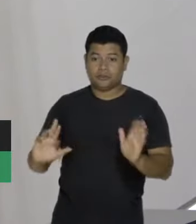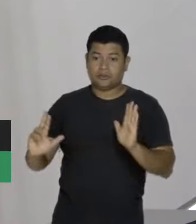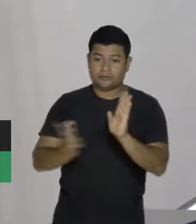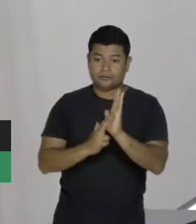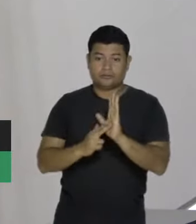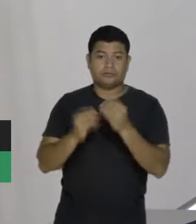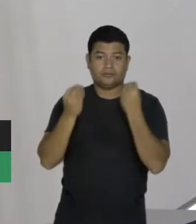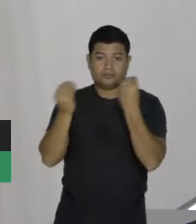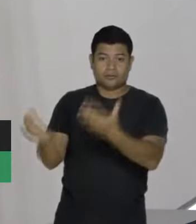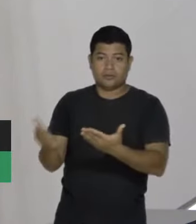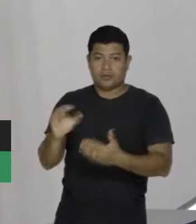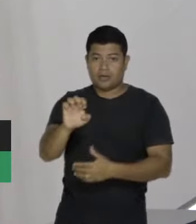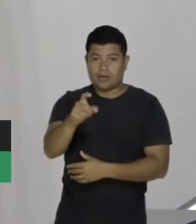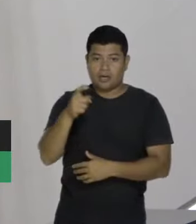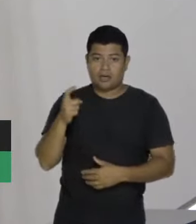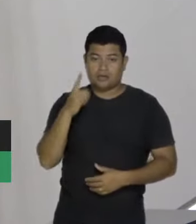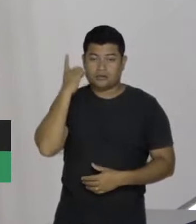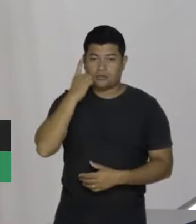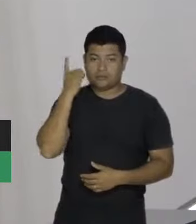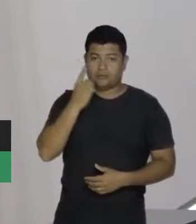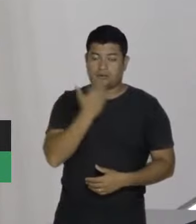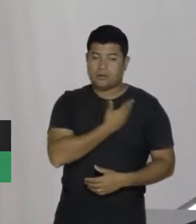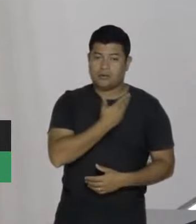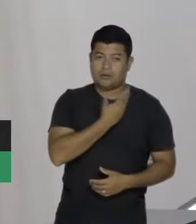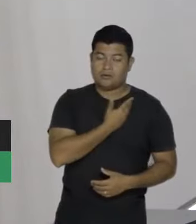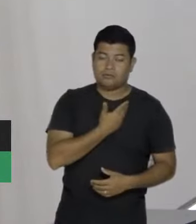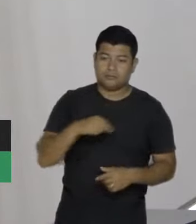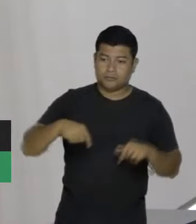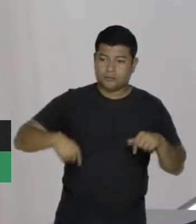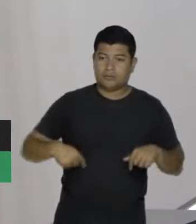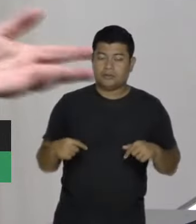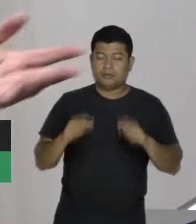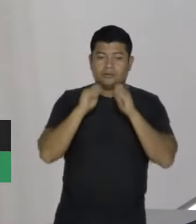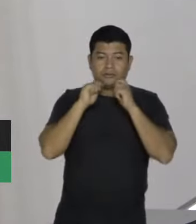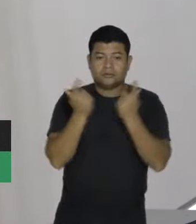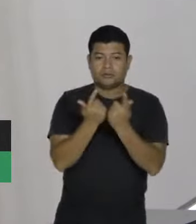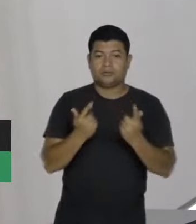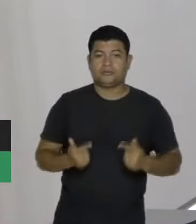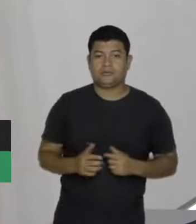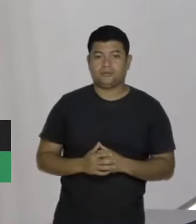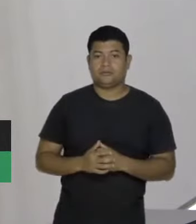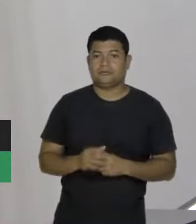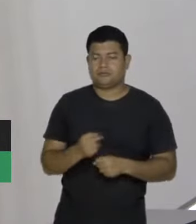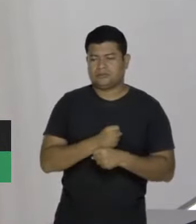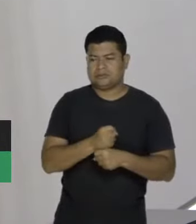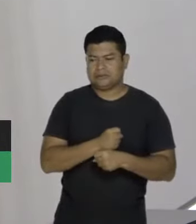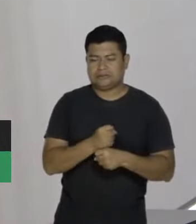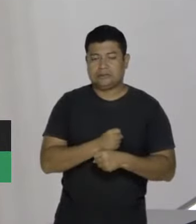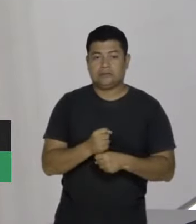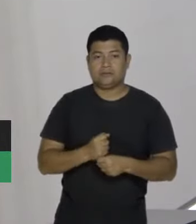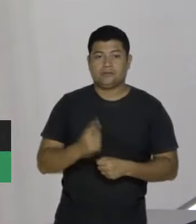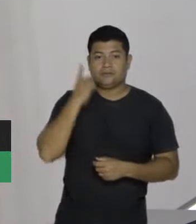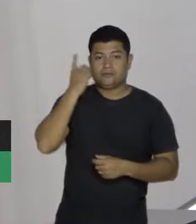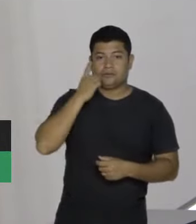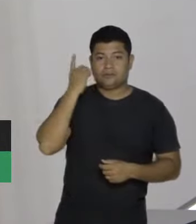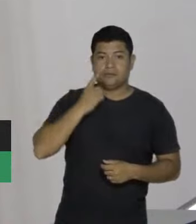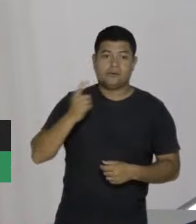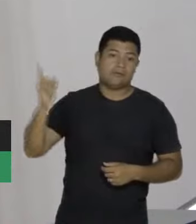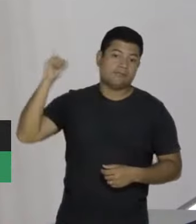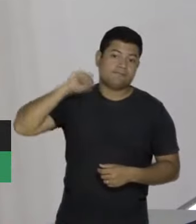ao ex-deputado, nosso colega de Assembleia, por muito tempo, deputado